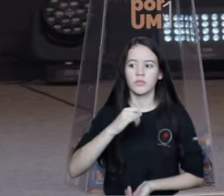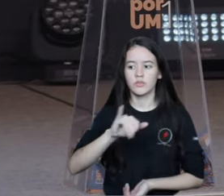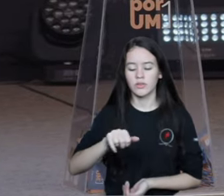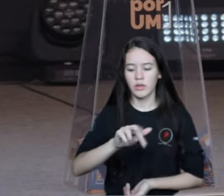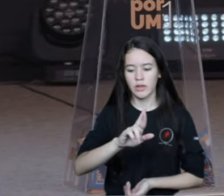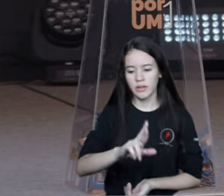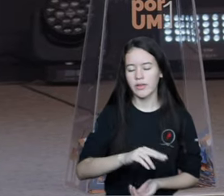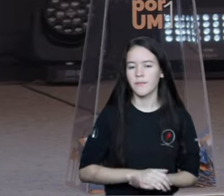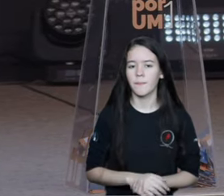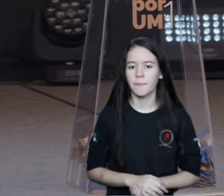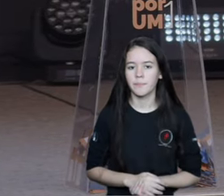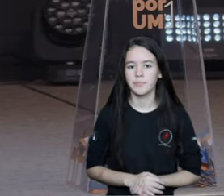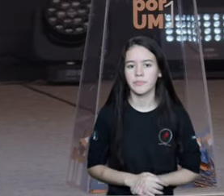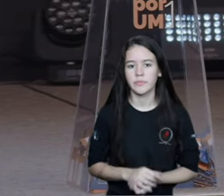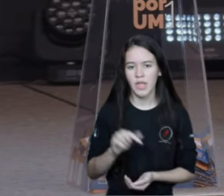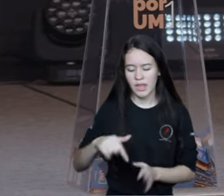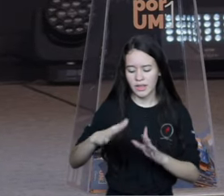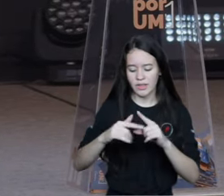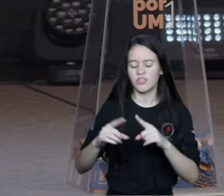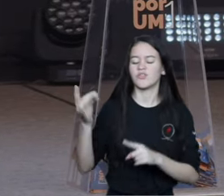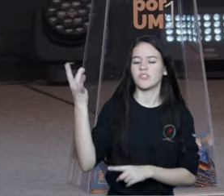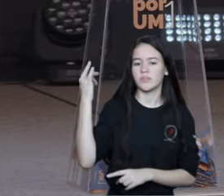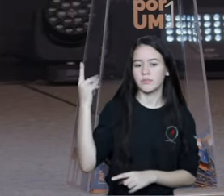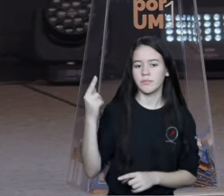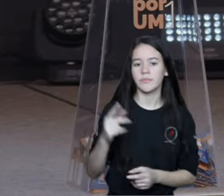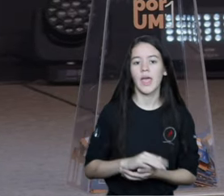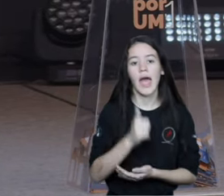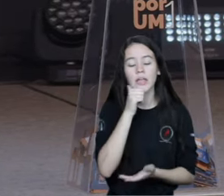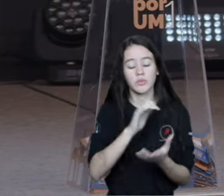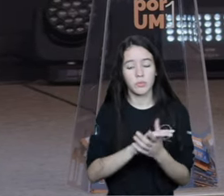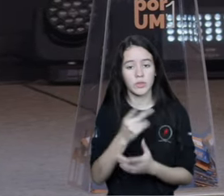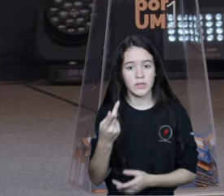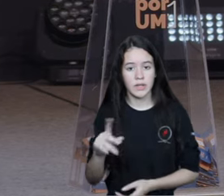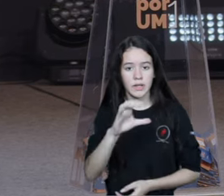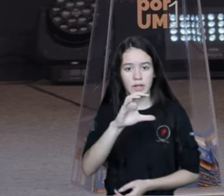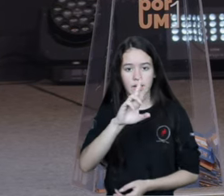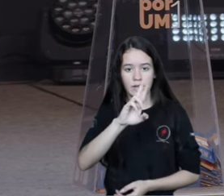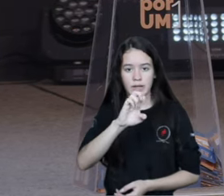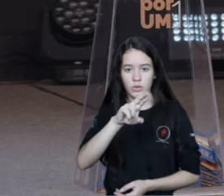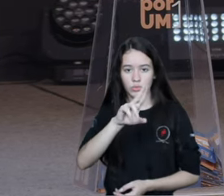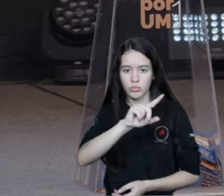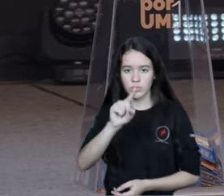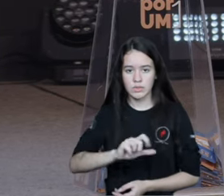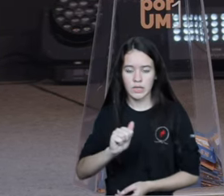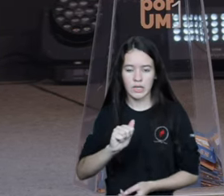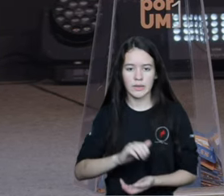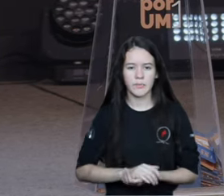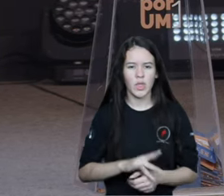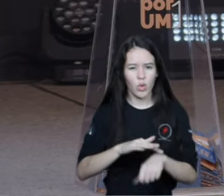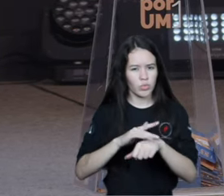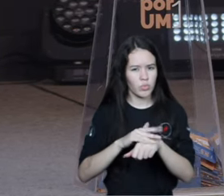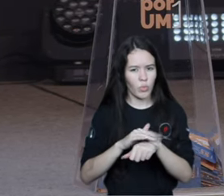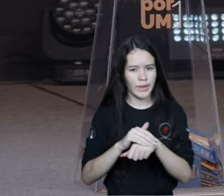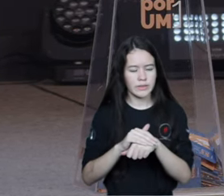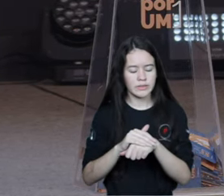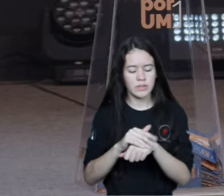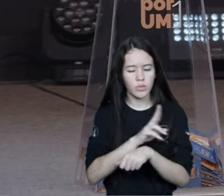Jair um veterano aqui da igreja a esposa dele a irmã Creuza Como é que é o nome da doença que ela tem